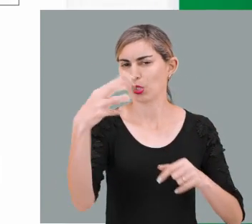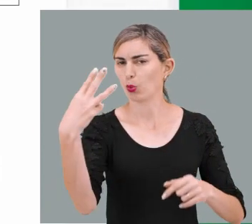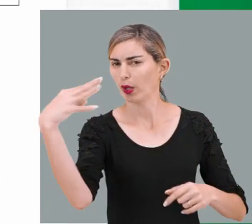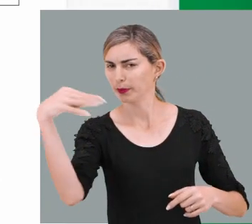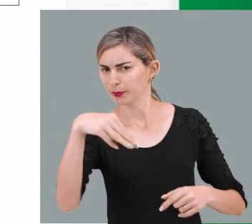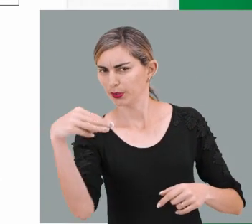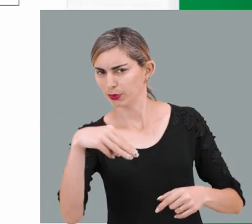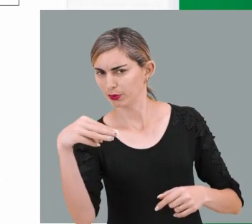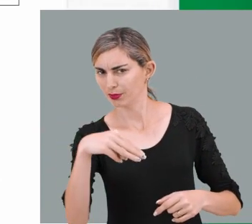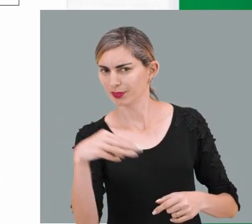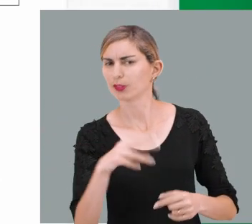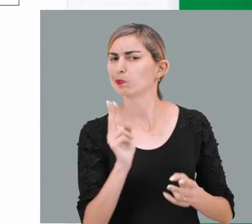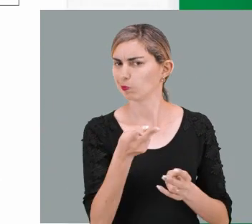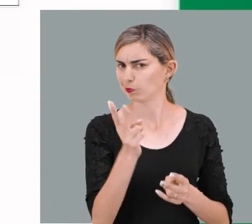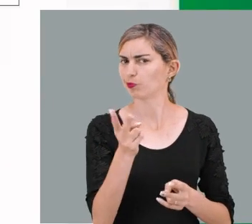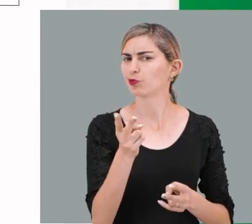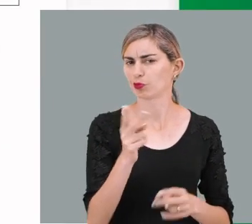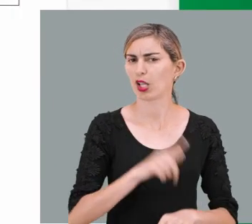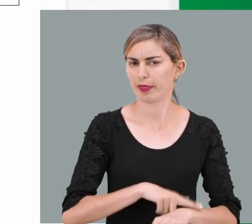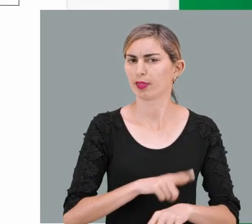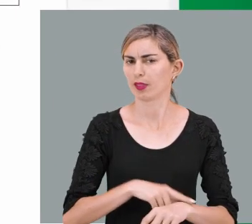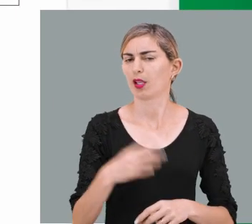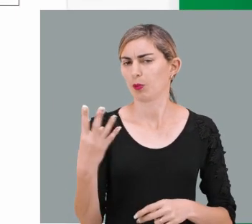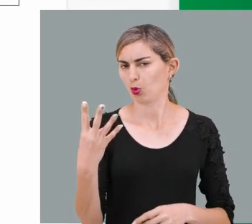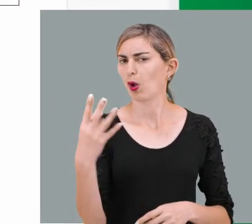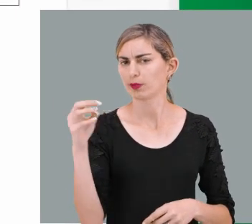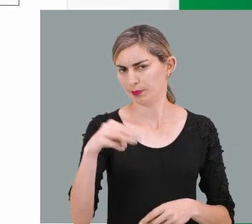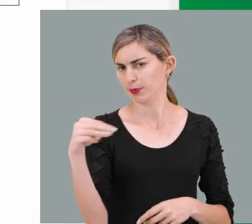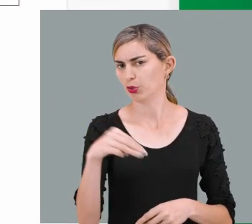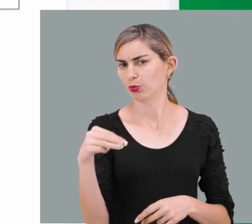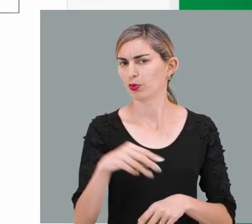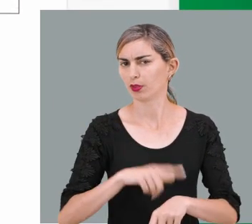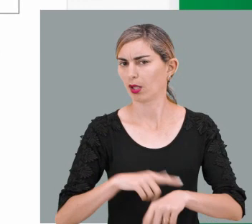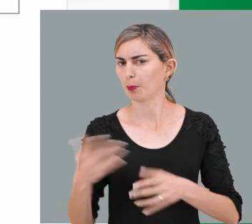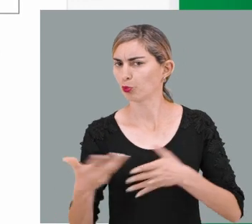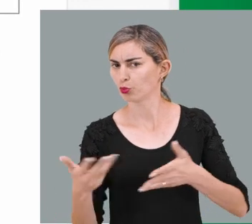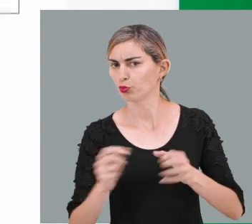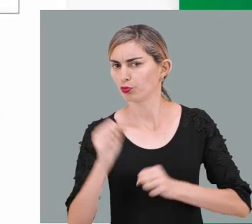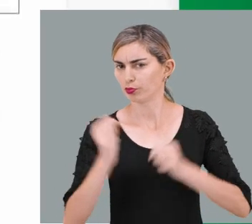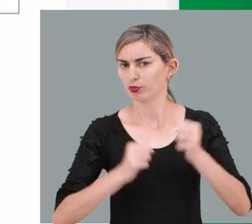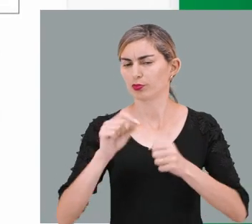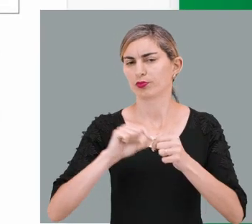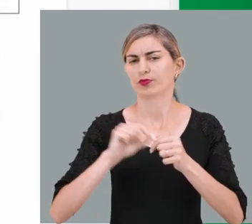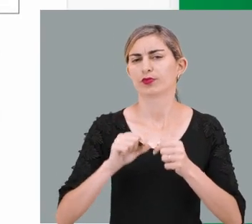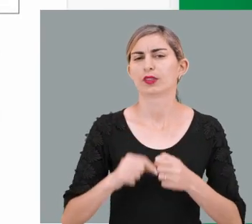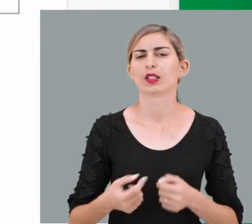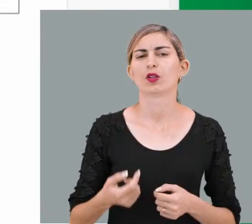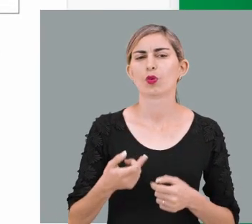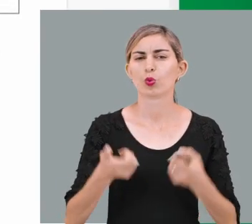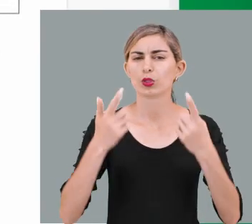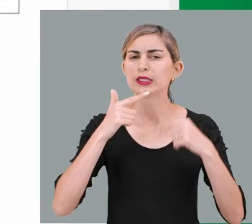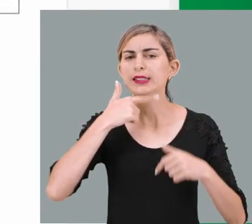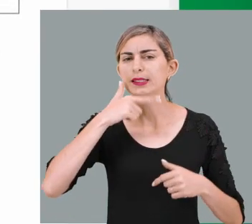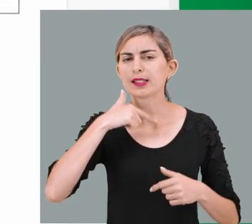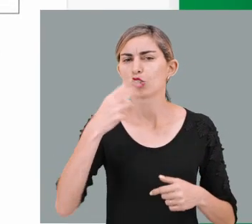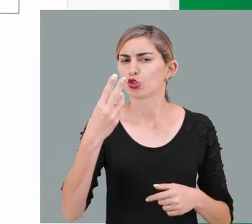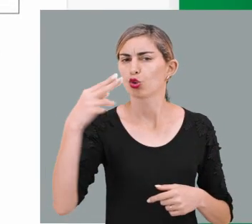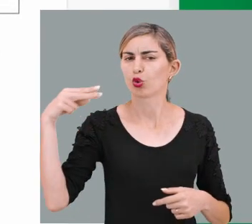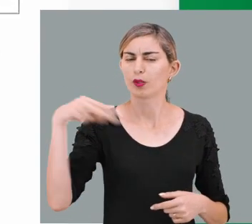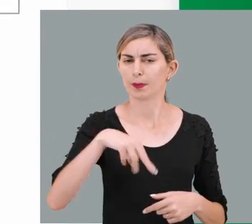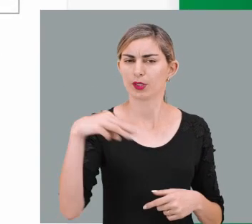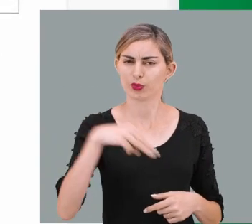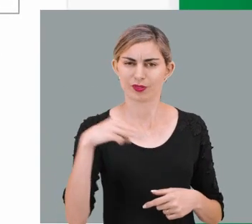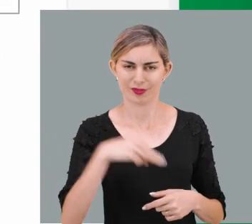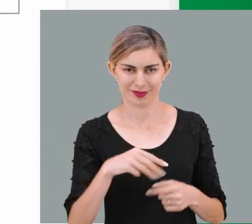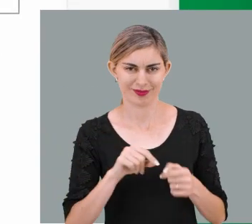anterior, a gente percebe que o sanduíche de carne já tinha um tempo de produção de 4 minutos e uma demanda de 300 unidades. E o de queijo,